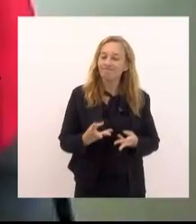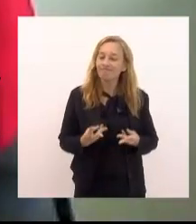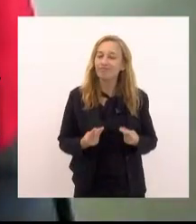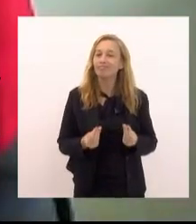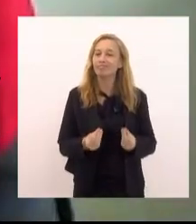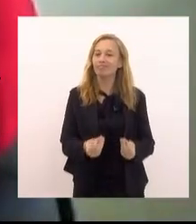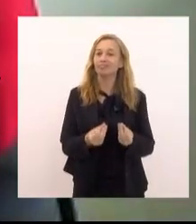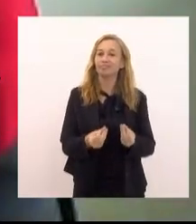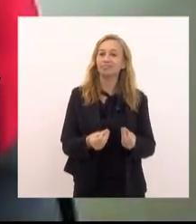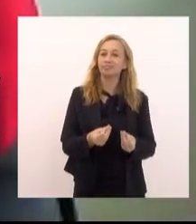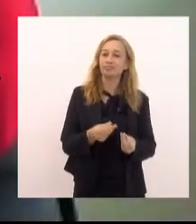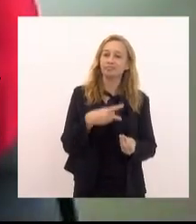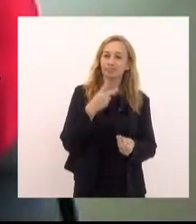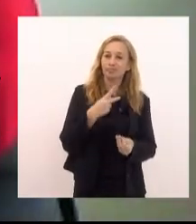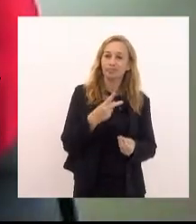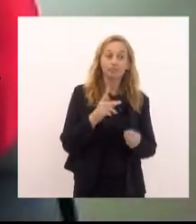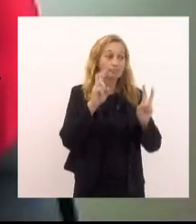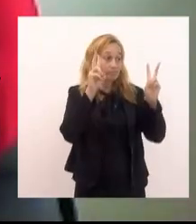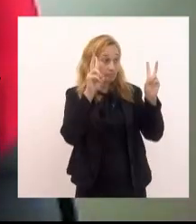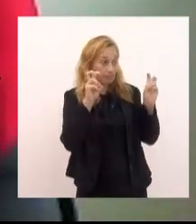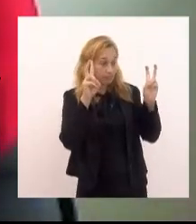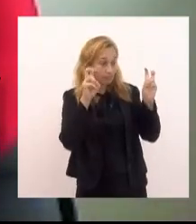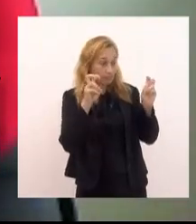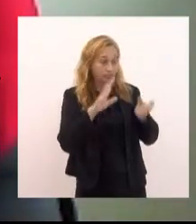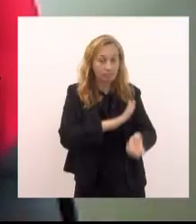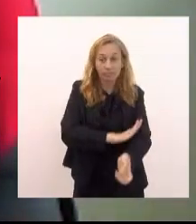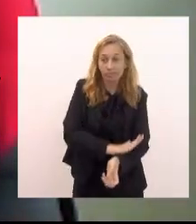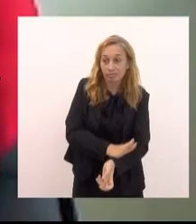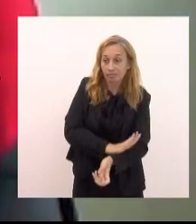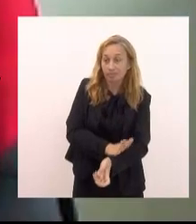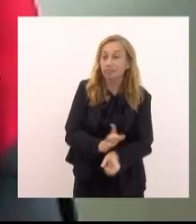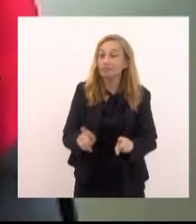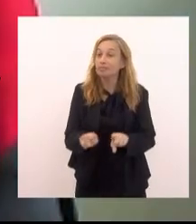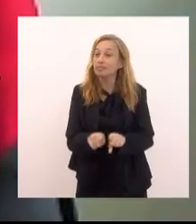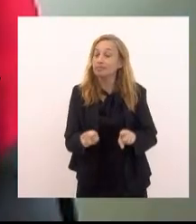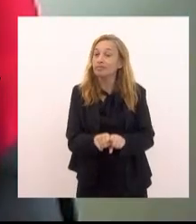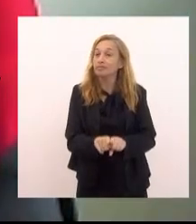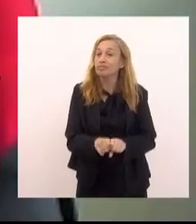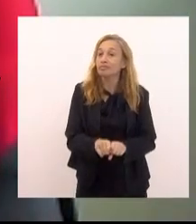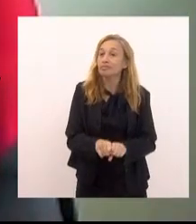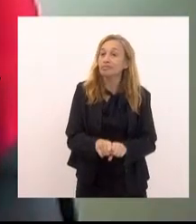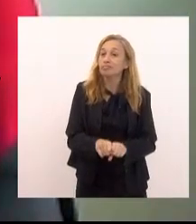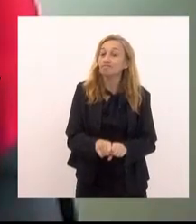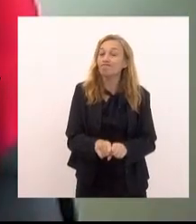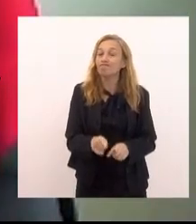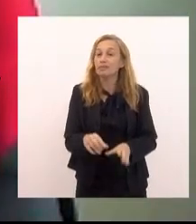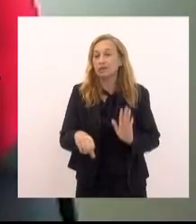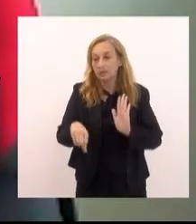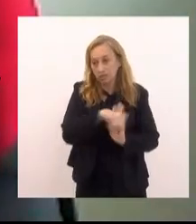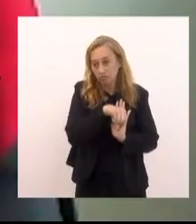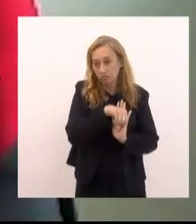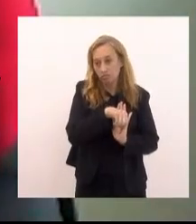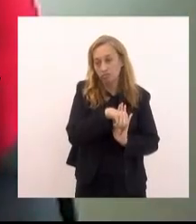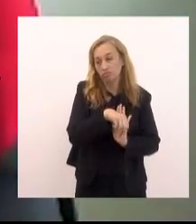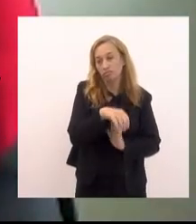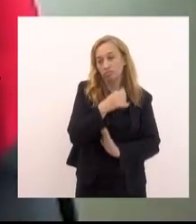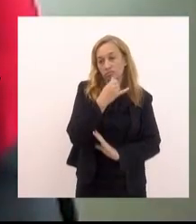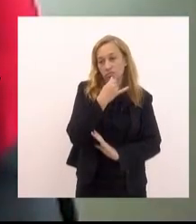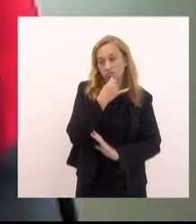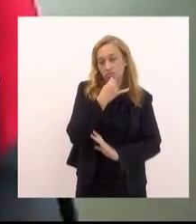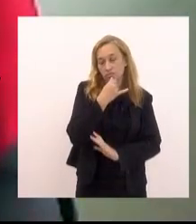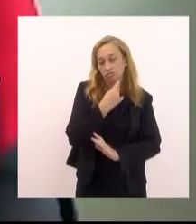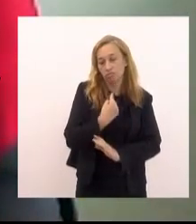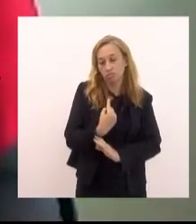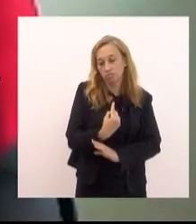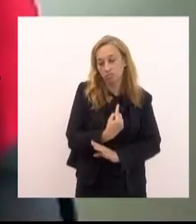sensível, tratando não só da questão do racismo, mas tratando também desse crime que nos abalou, que